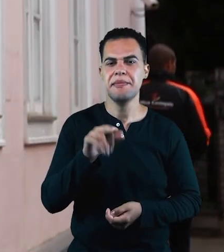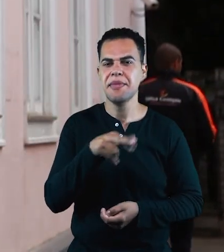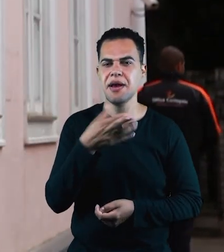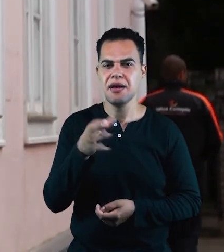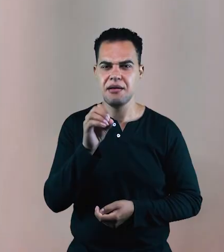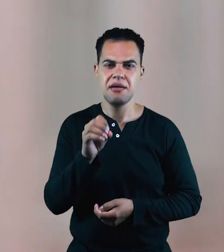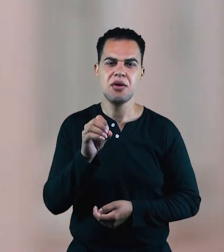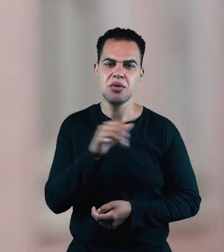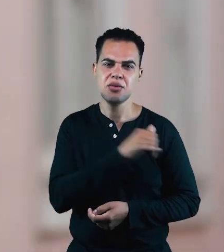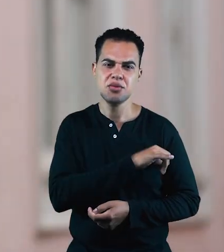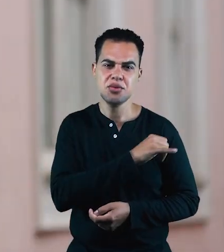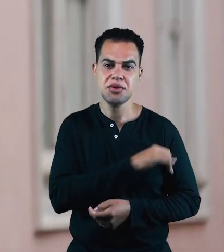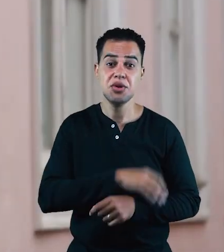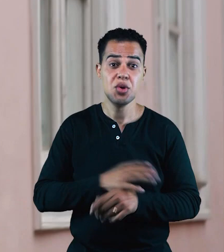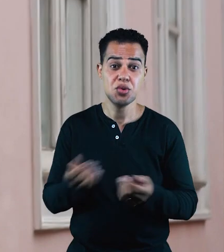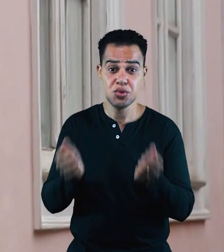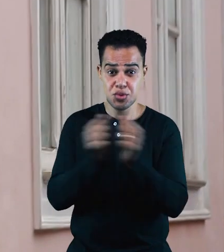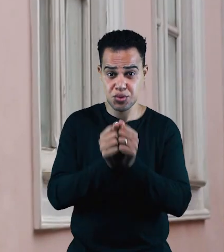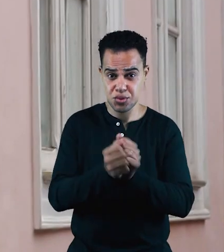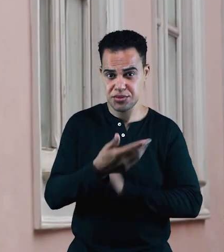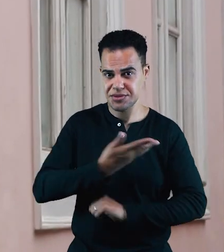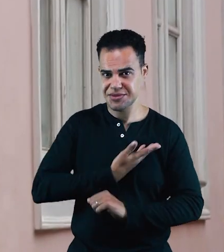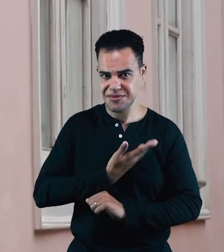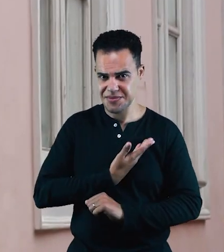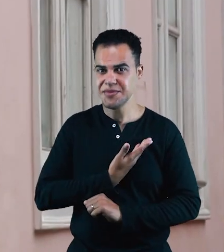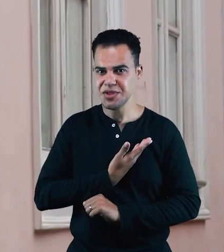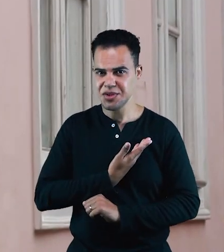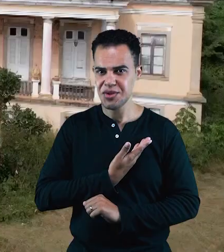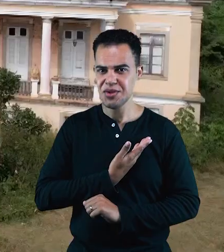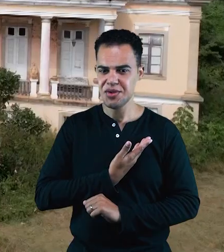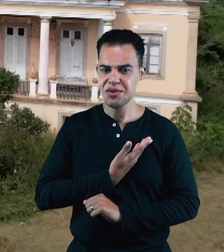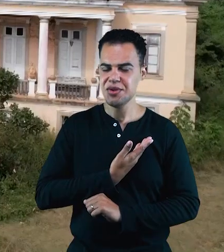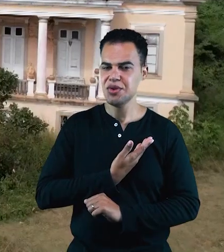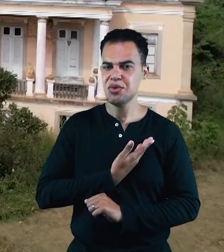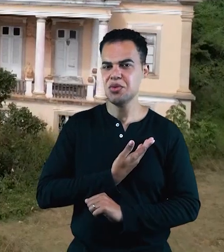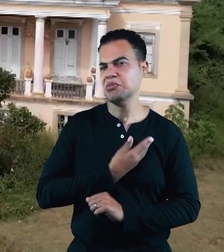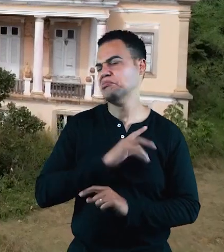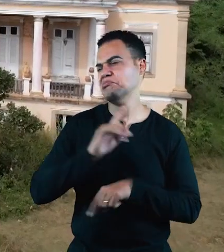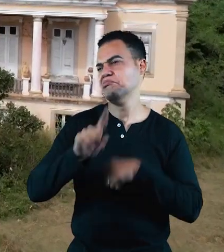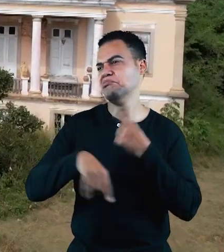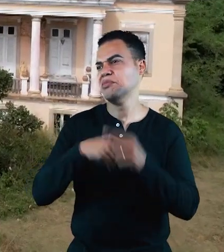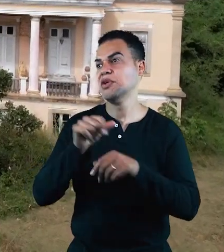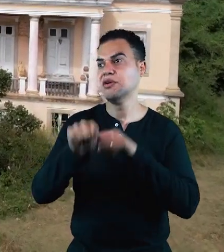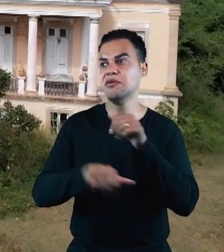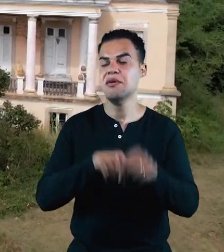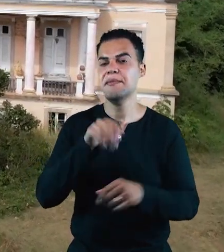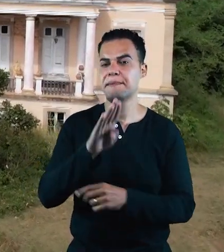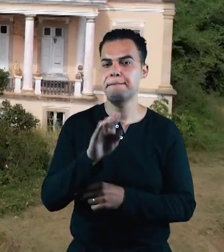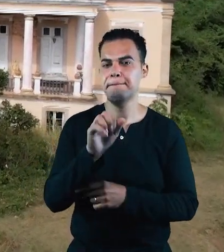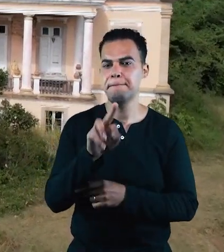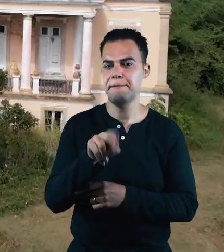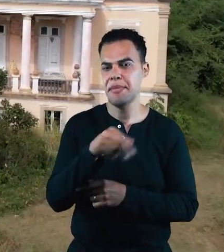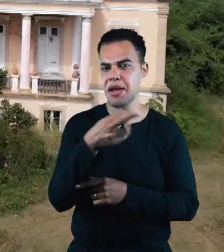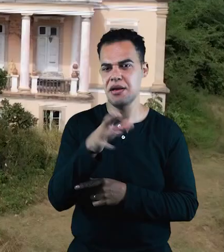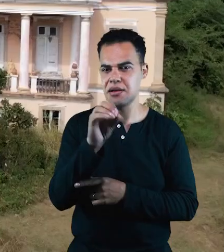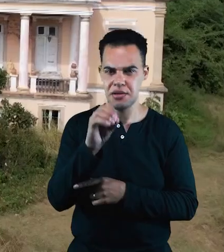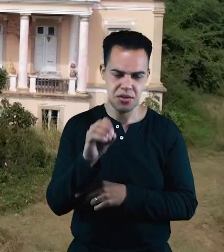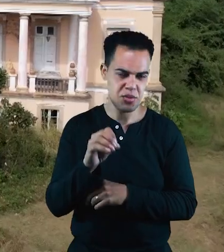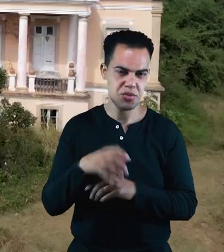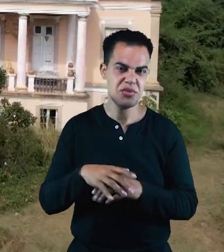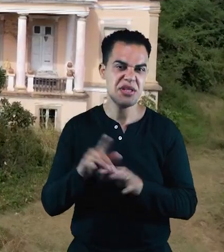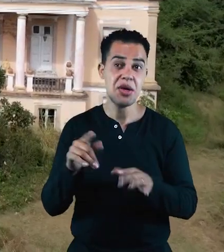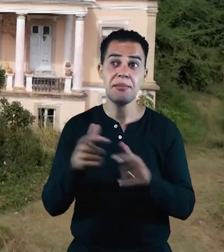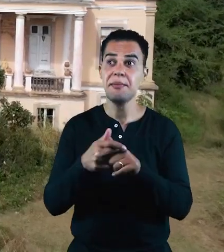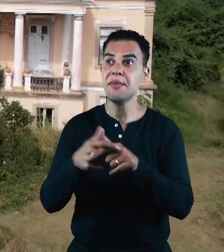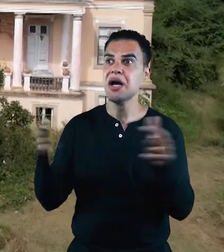Ubá, no Rio, junto com seu amigo, que depois também se tornou barão, que foi o Barão de Mauá, para mim, ao meu